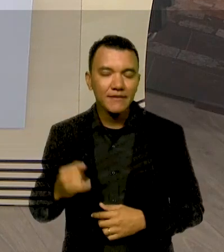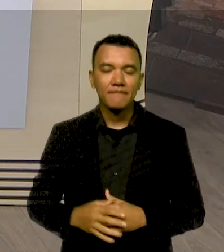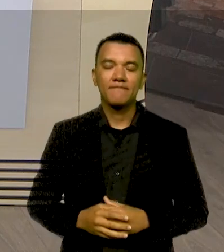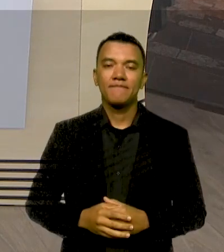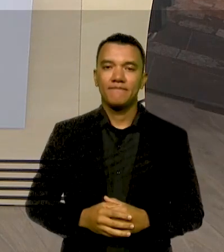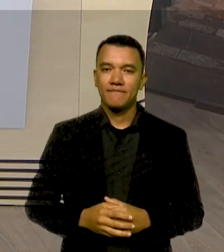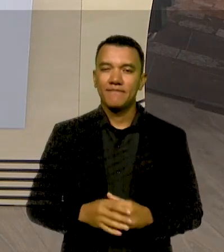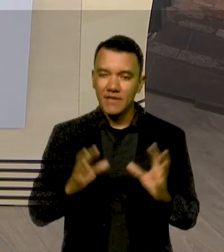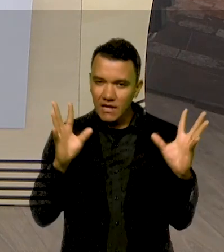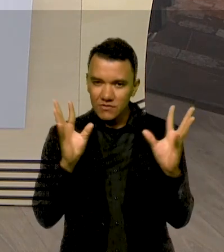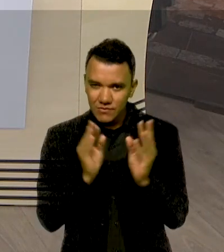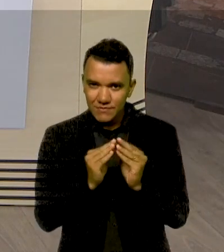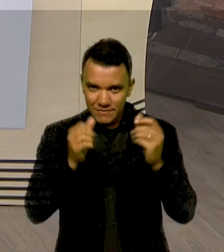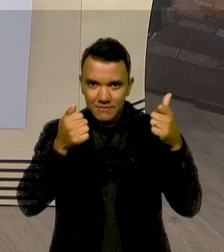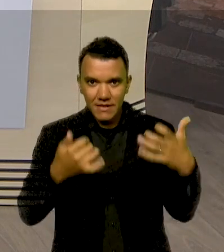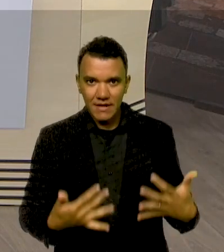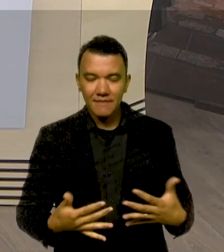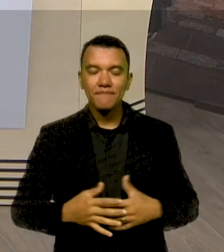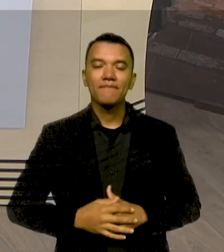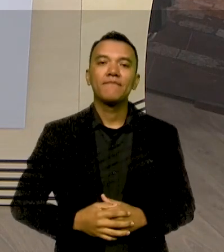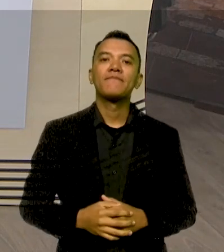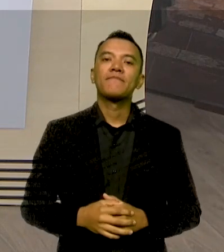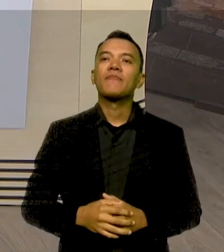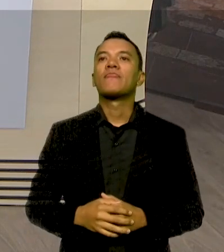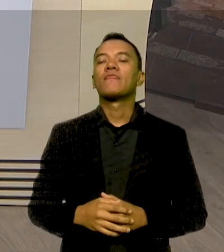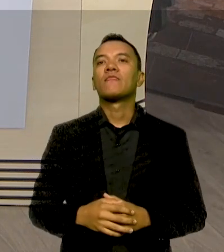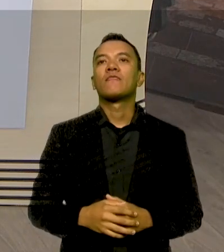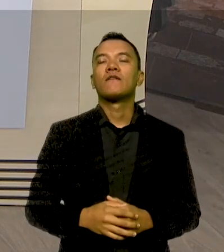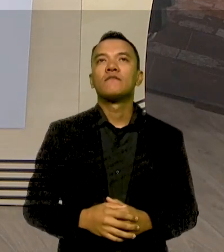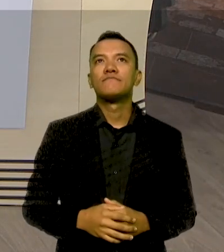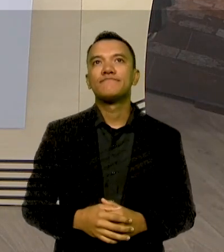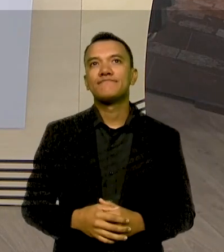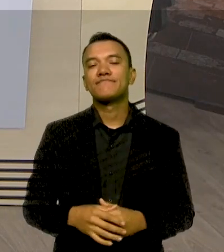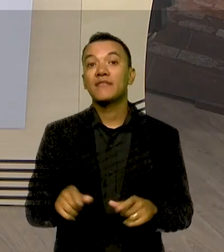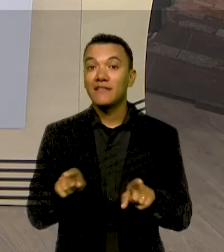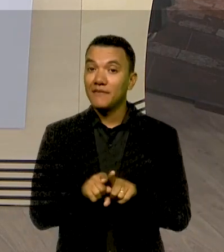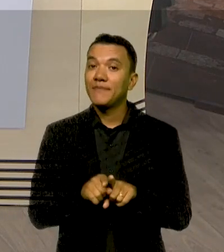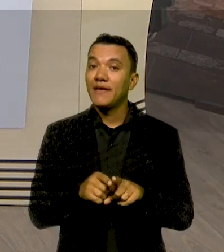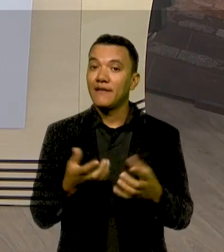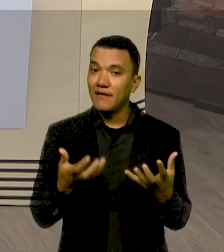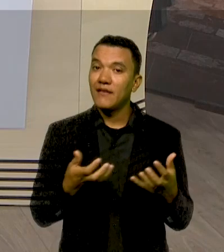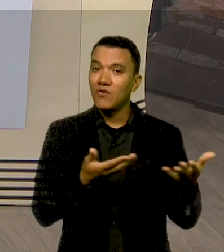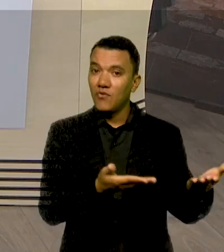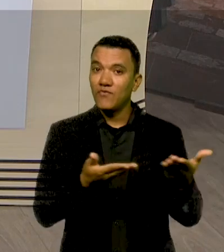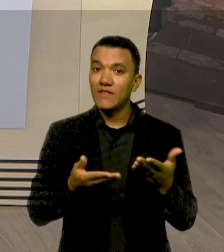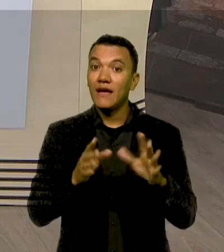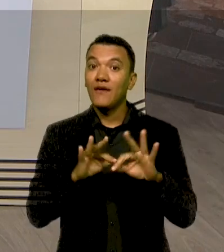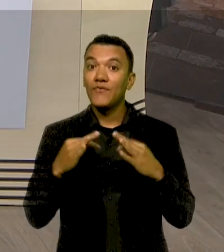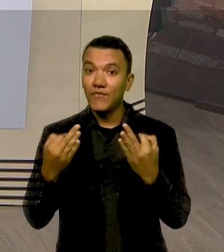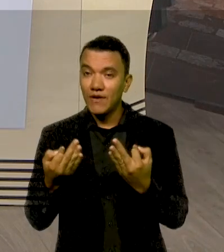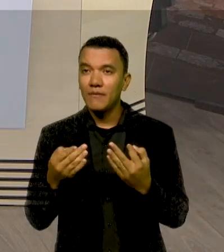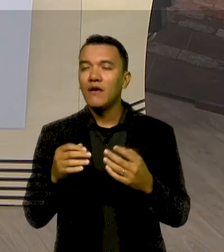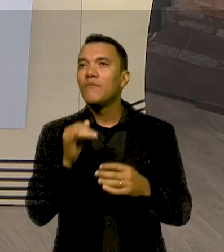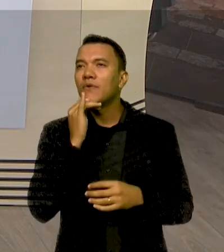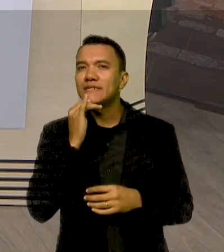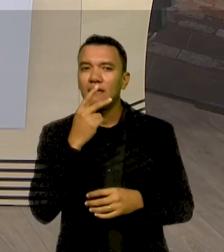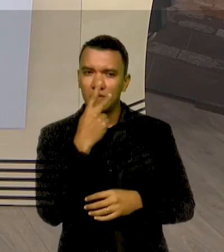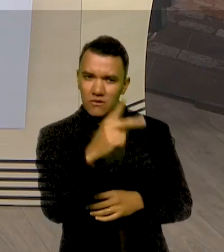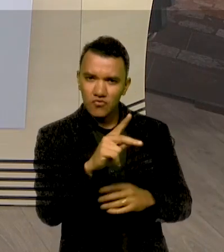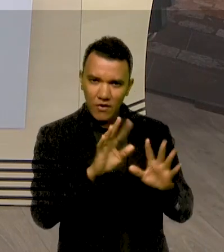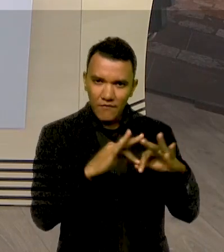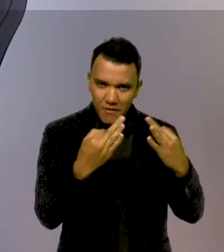quero aproveitar e também deixar o convite, né, aos familiares de pessoas